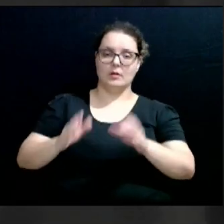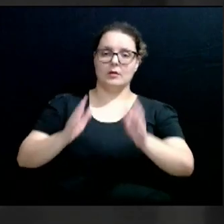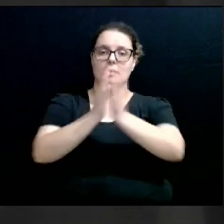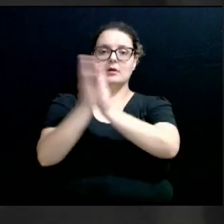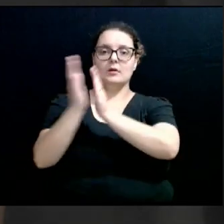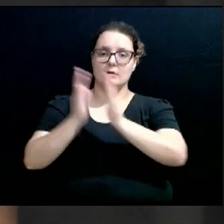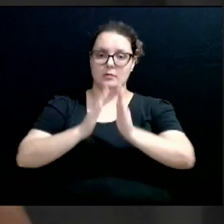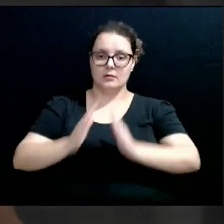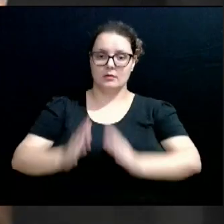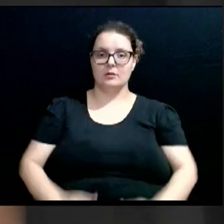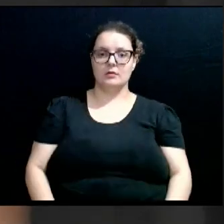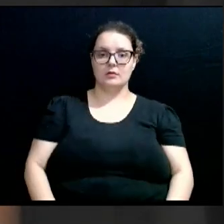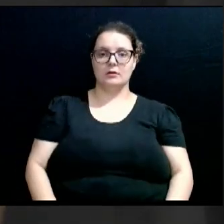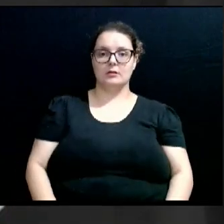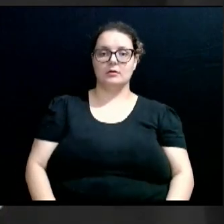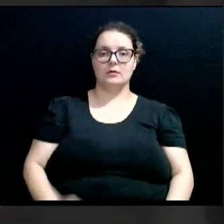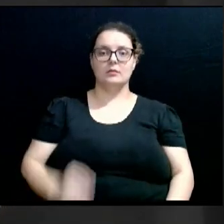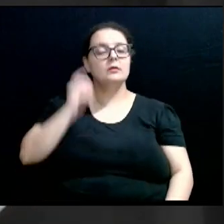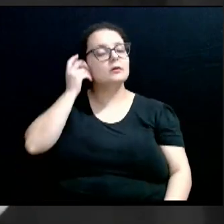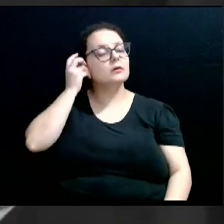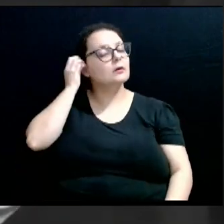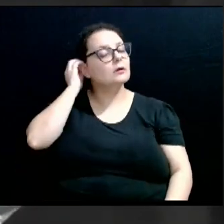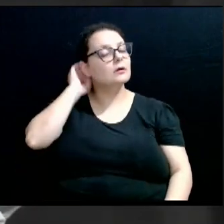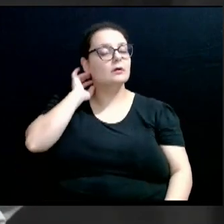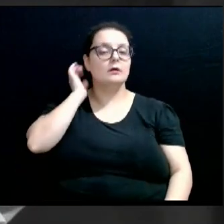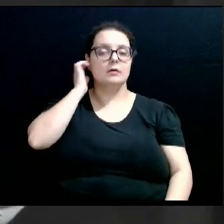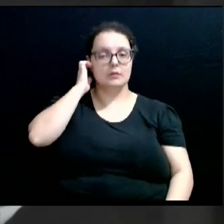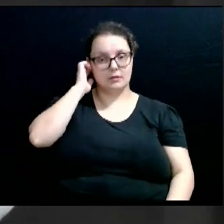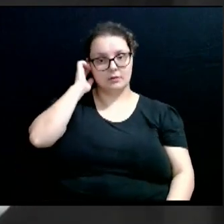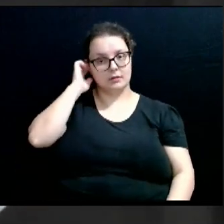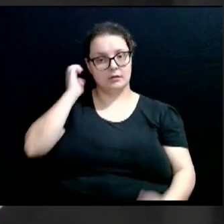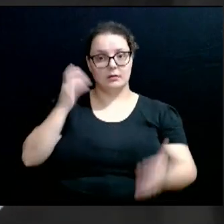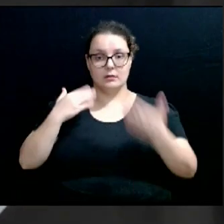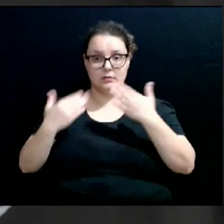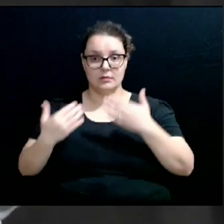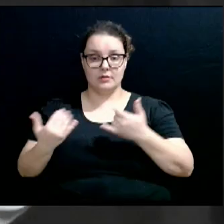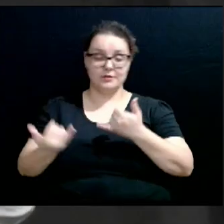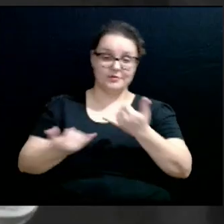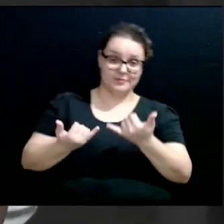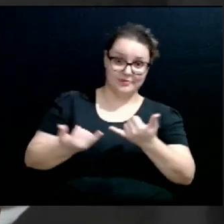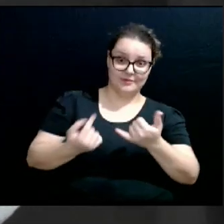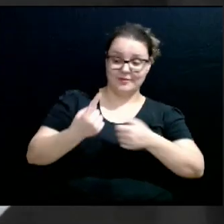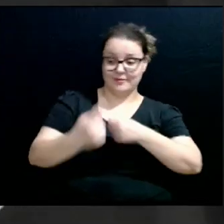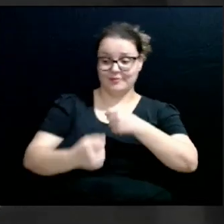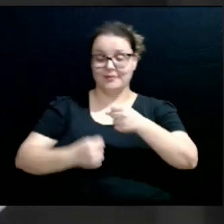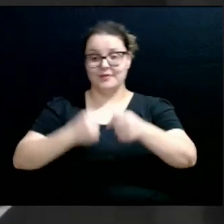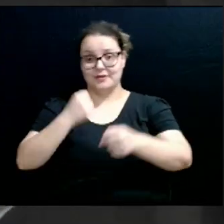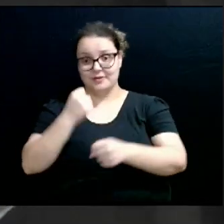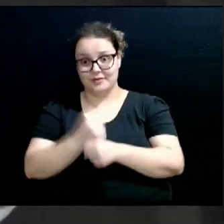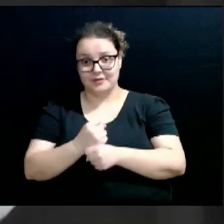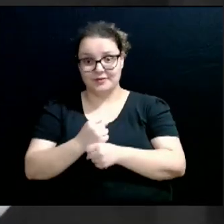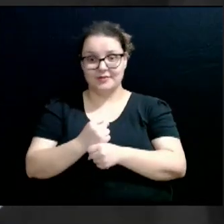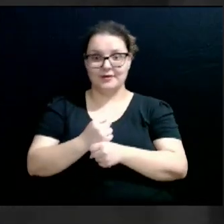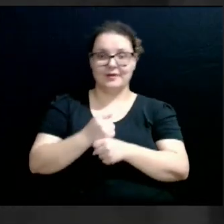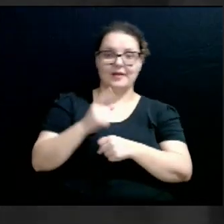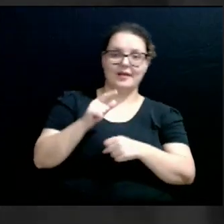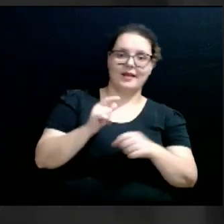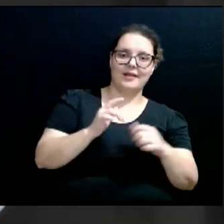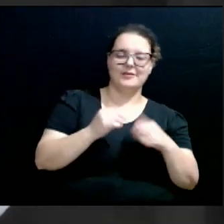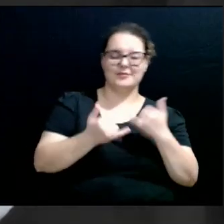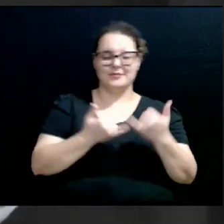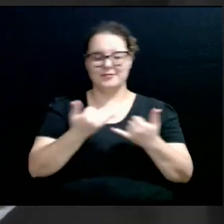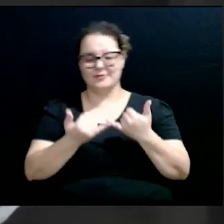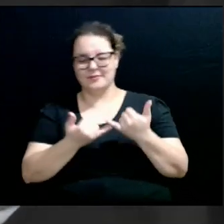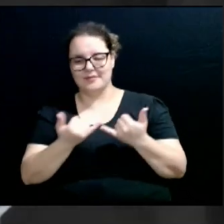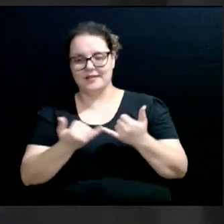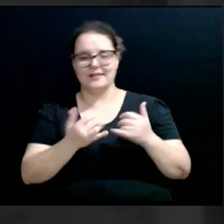aí nessa conversa, né, a gente brinca que foi durante um ano. Então foi um namoro, um noivado e agora a gente